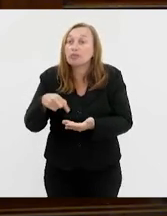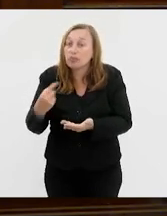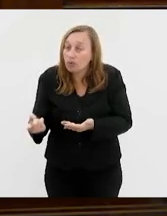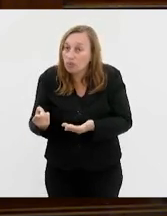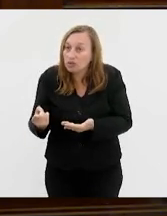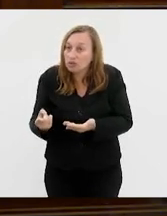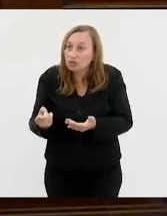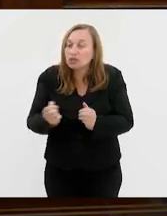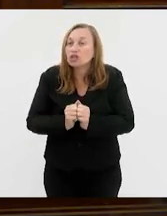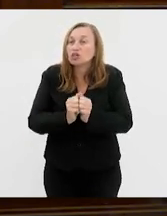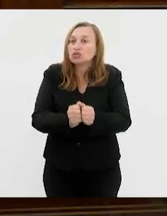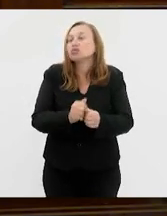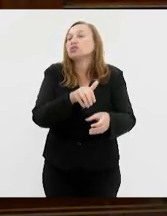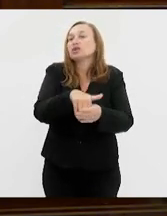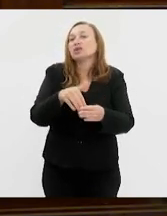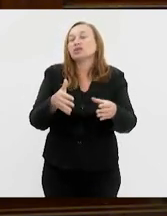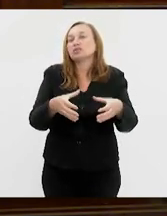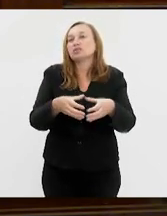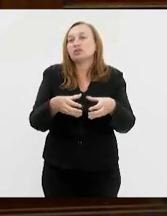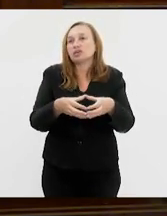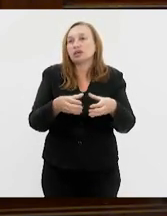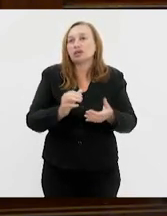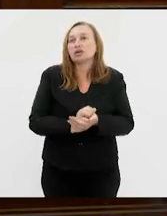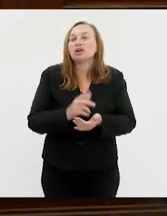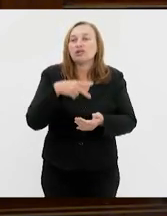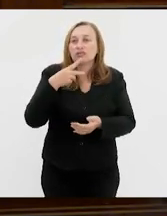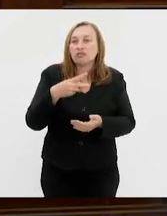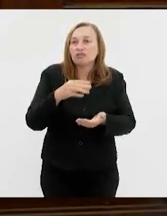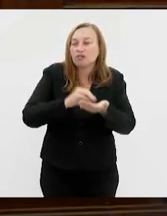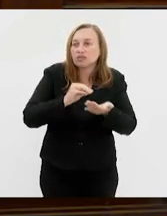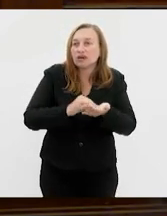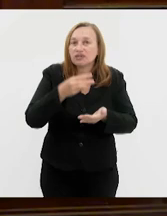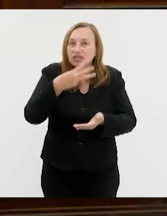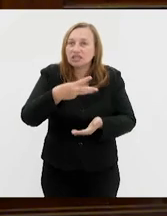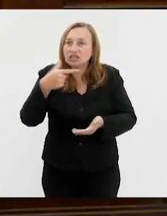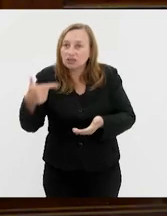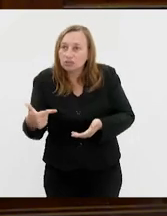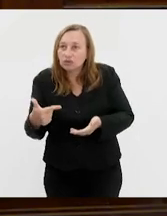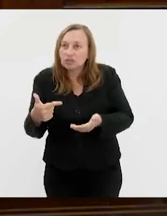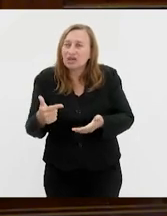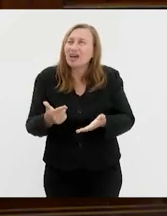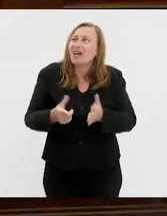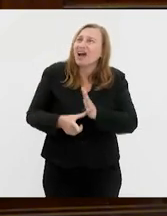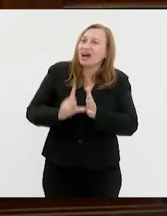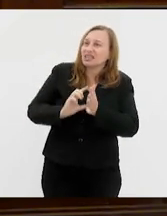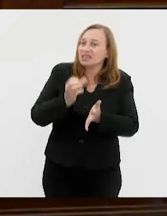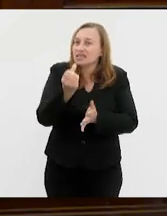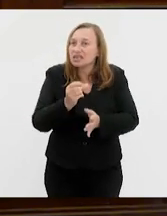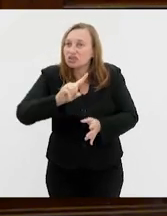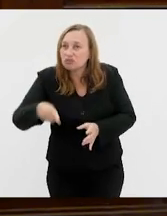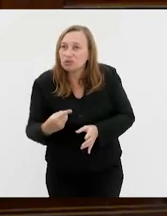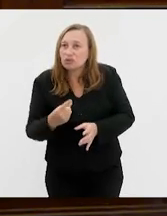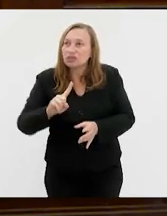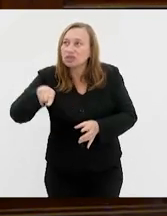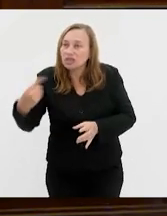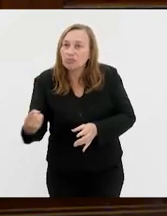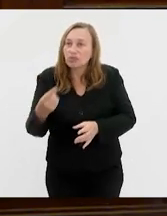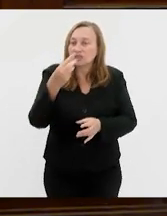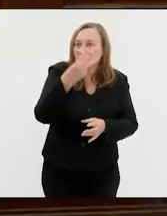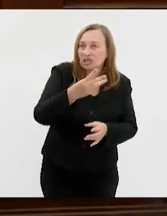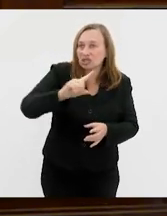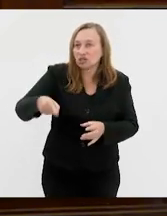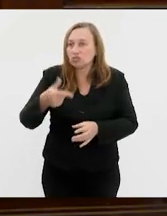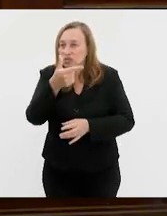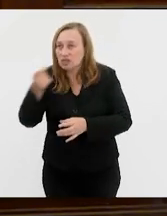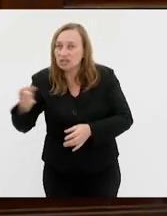juntas eleitorais disseram que faltava 32. Afinal de contas, faltava 6 mil, faltava 3.200 ou faltava